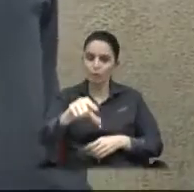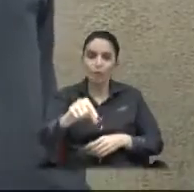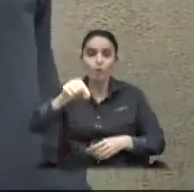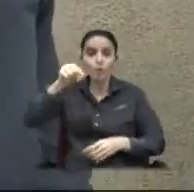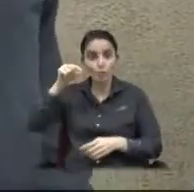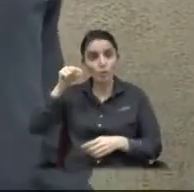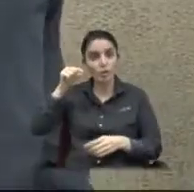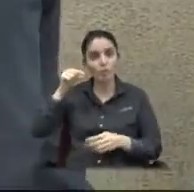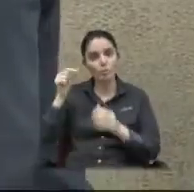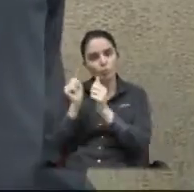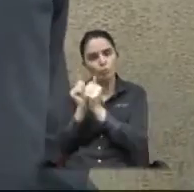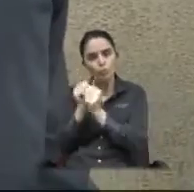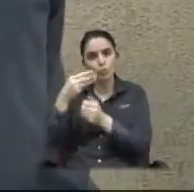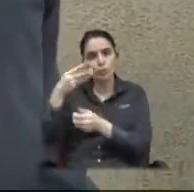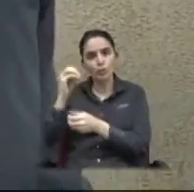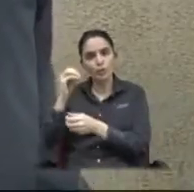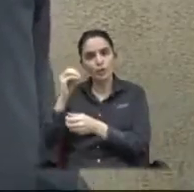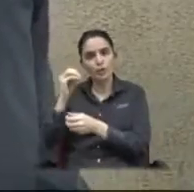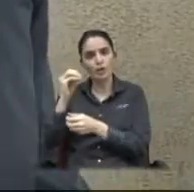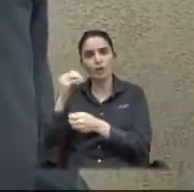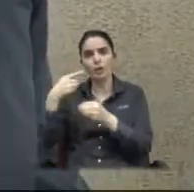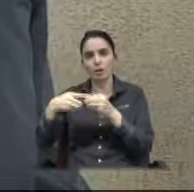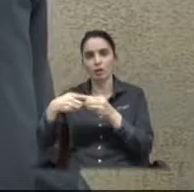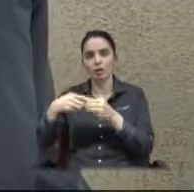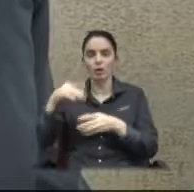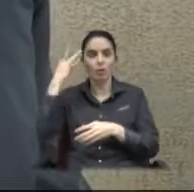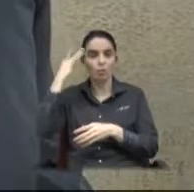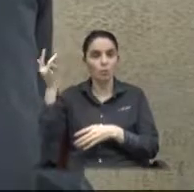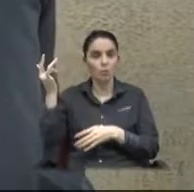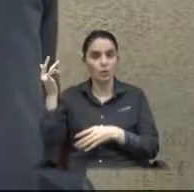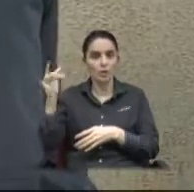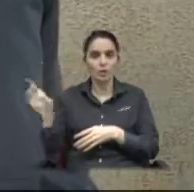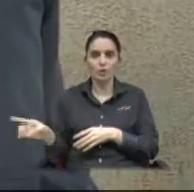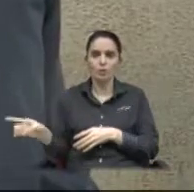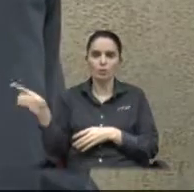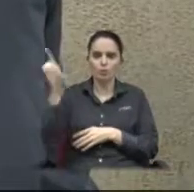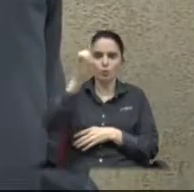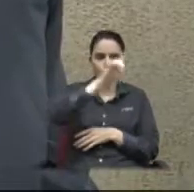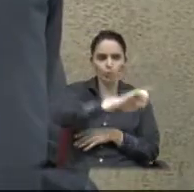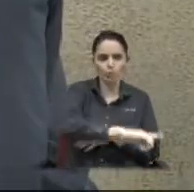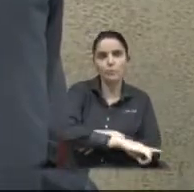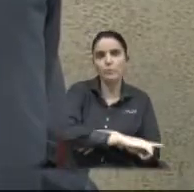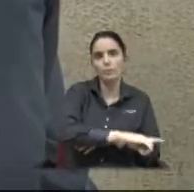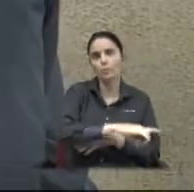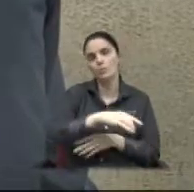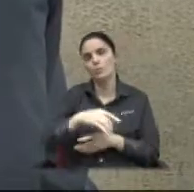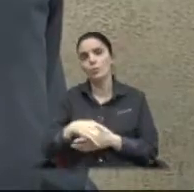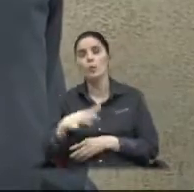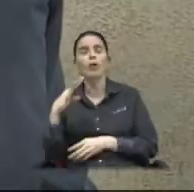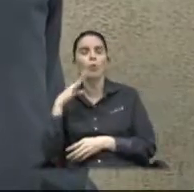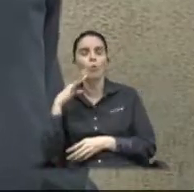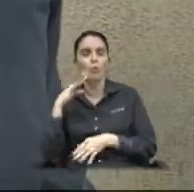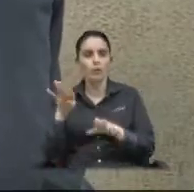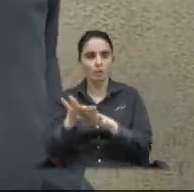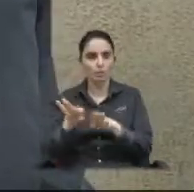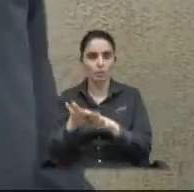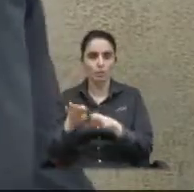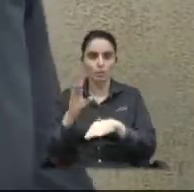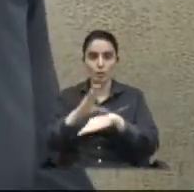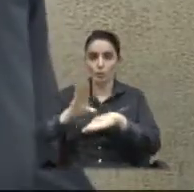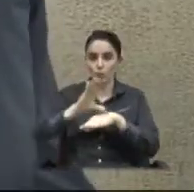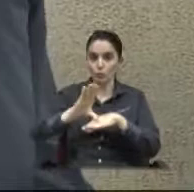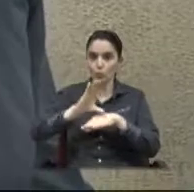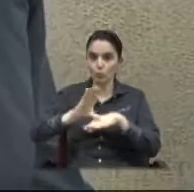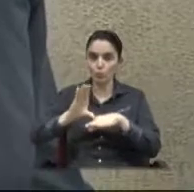informações com o governo federal. E amanhã elas estarão no período integral, acho que amanhã e quarta, fazendo o curso